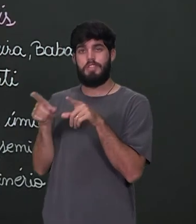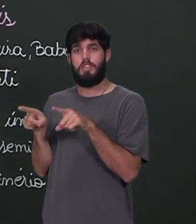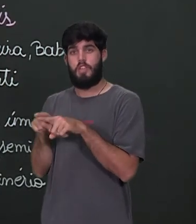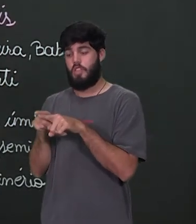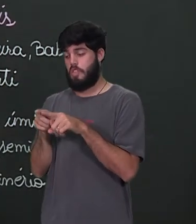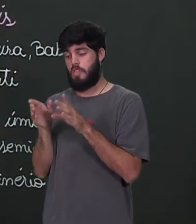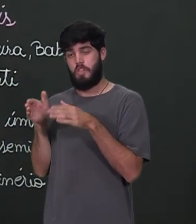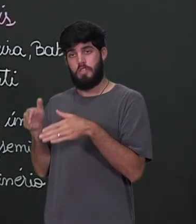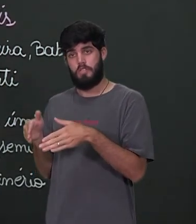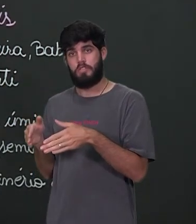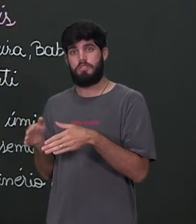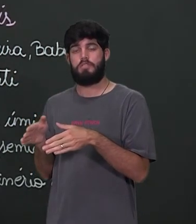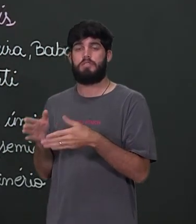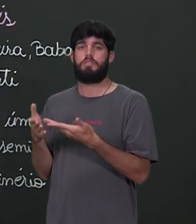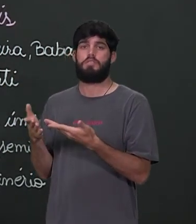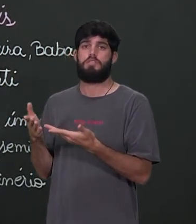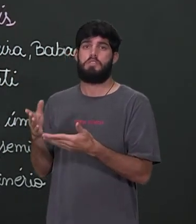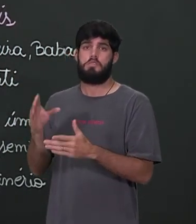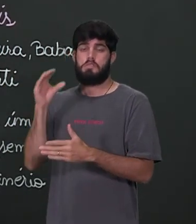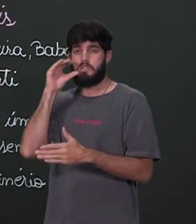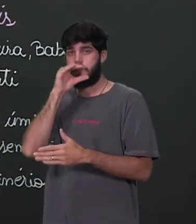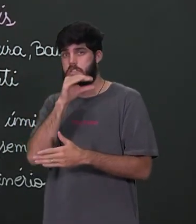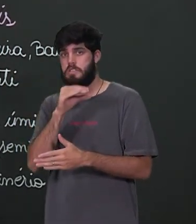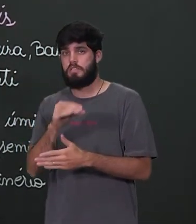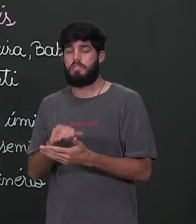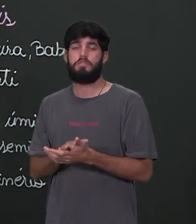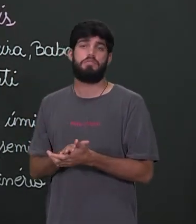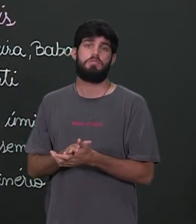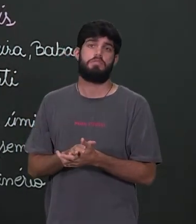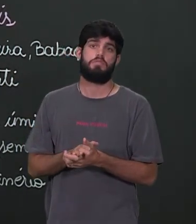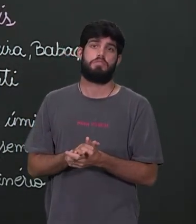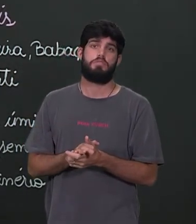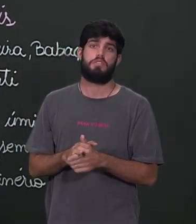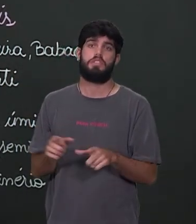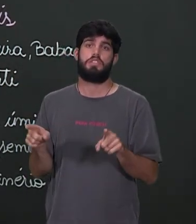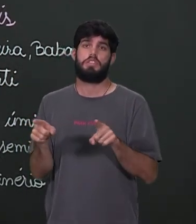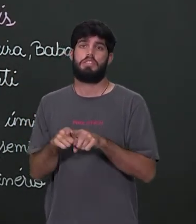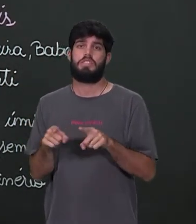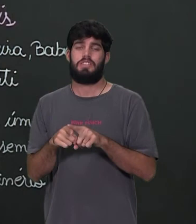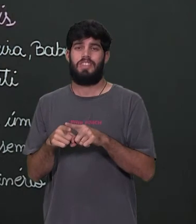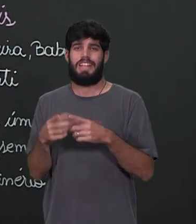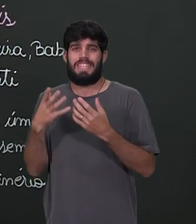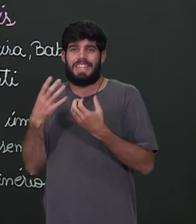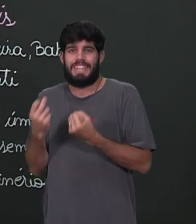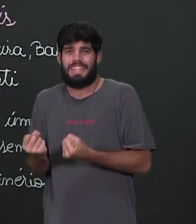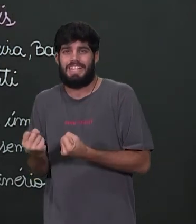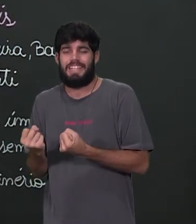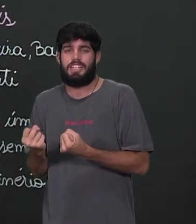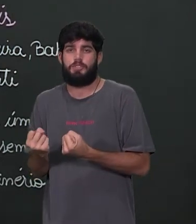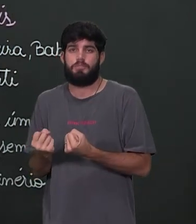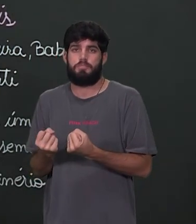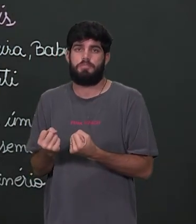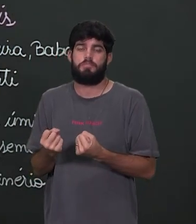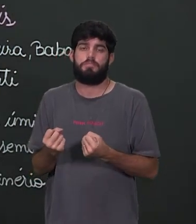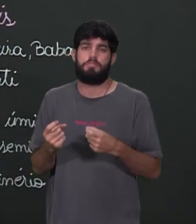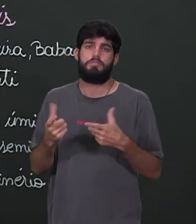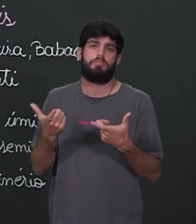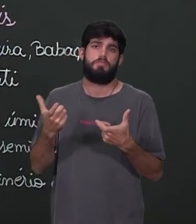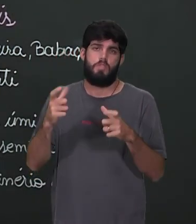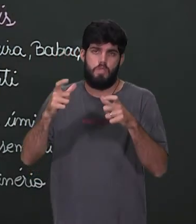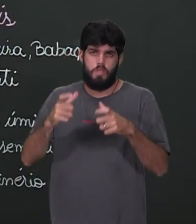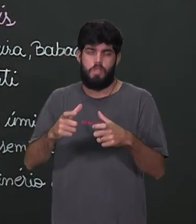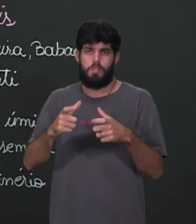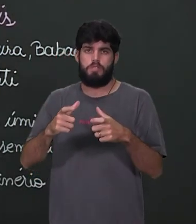uma chuva moderada, uma temperatura mais alta, quanto aquela parte do semiárido mais seco. Então, é um local com características